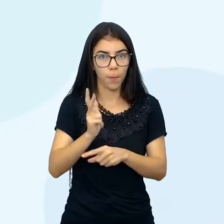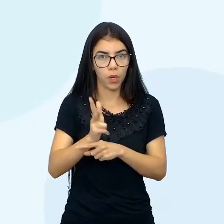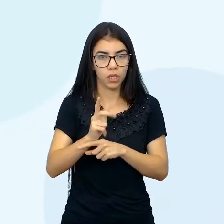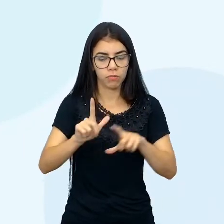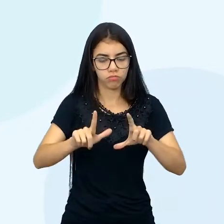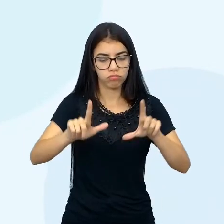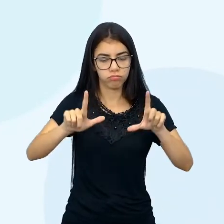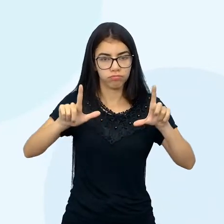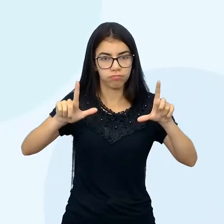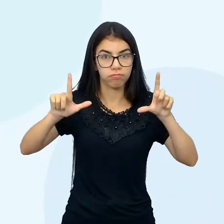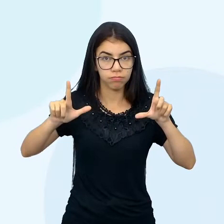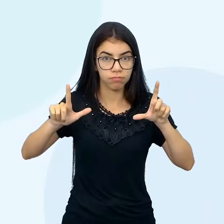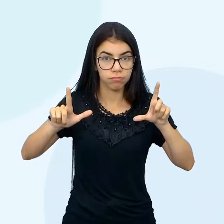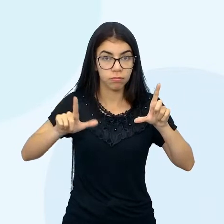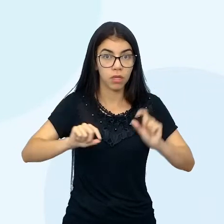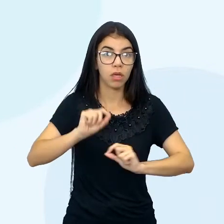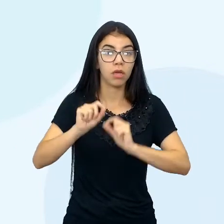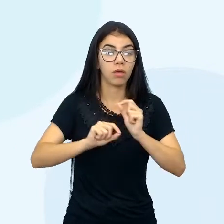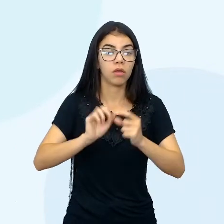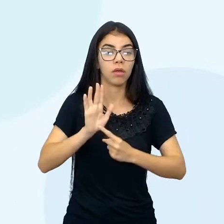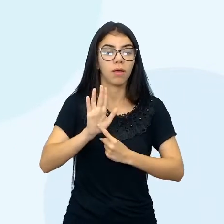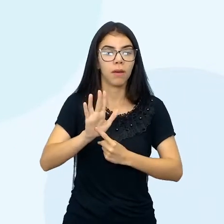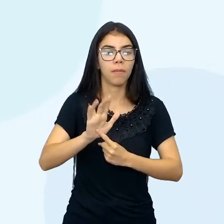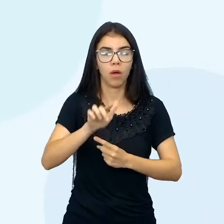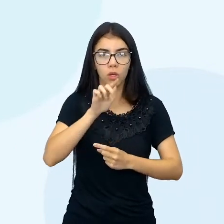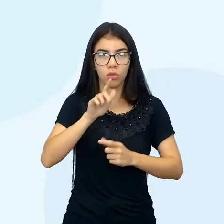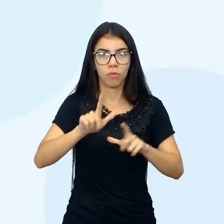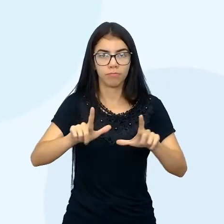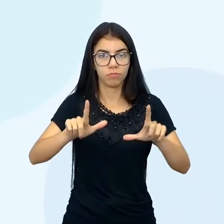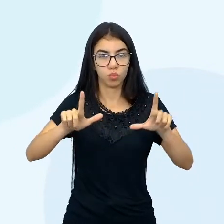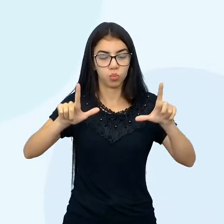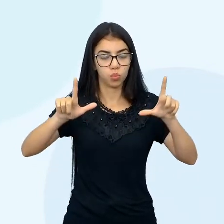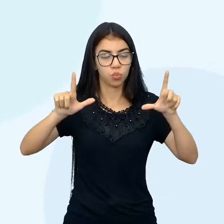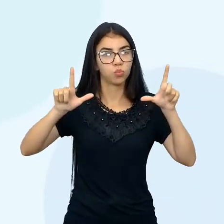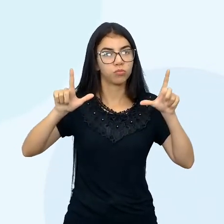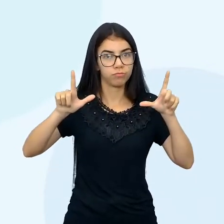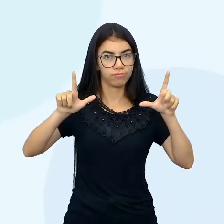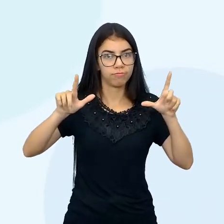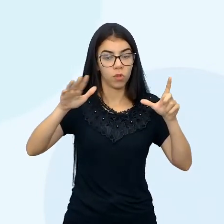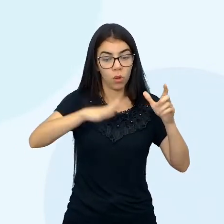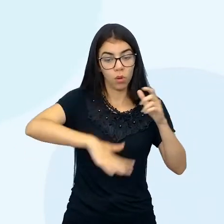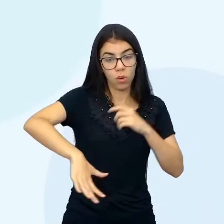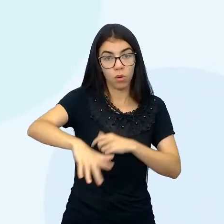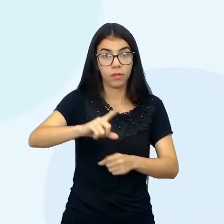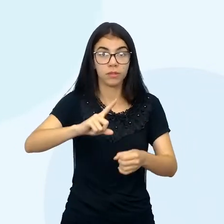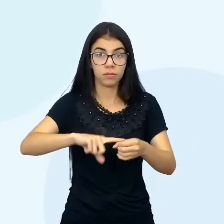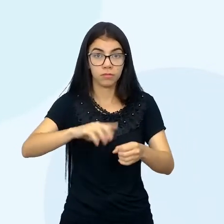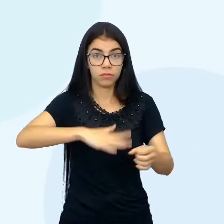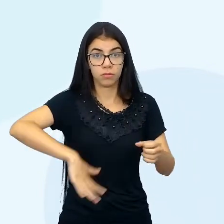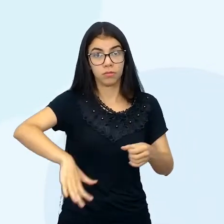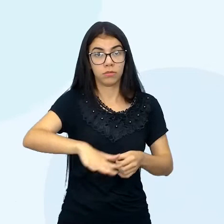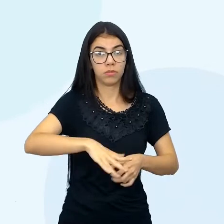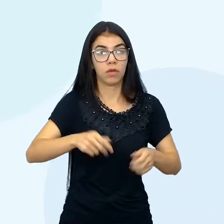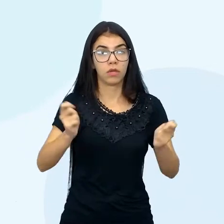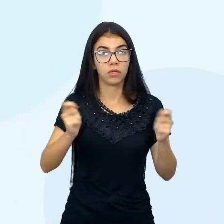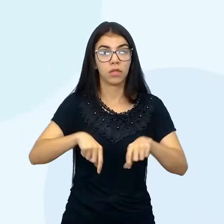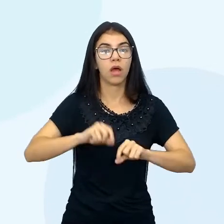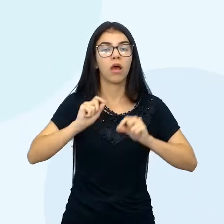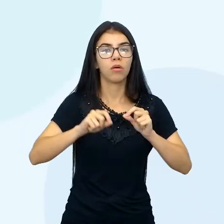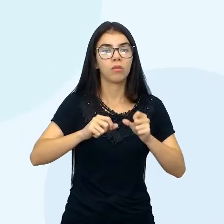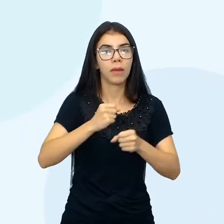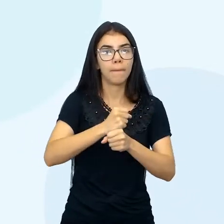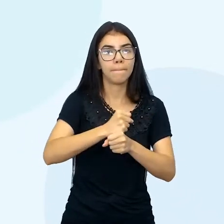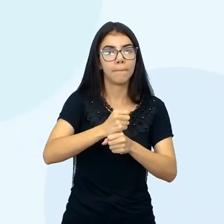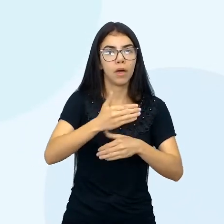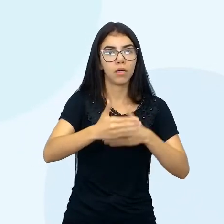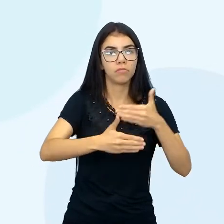amplia, e eu mostro isso aqui. Uma cidade. E aí eu já começo a construir uma